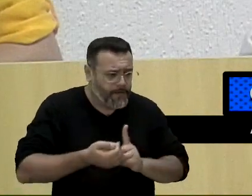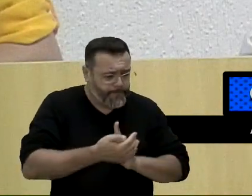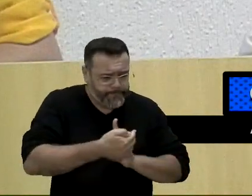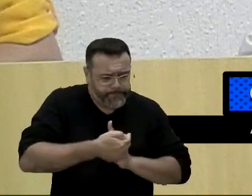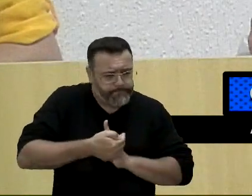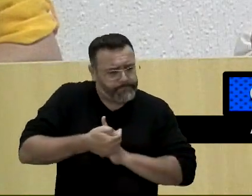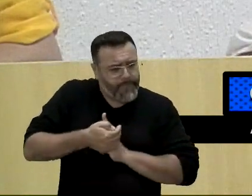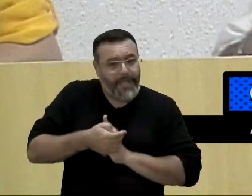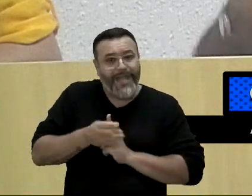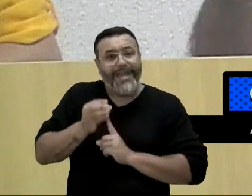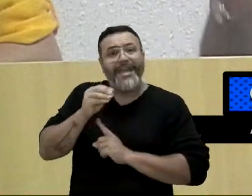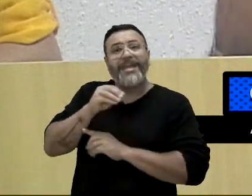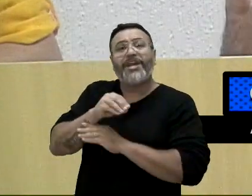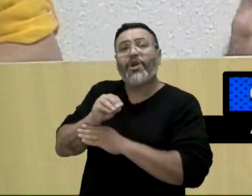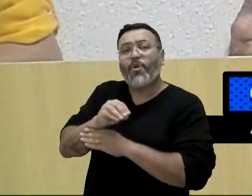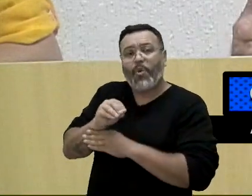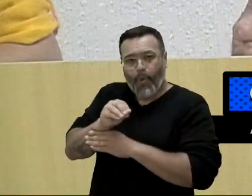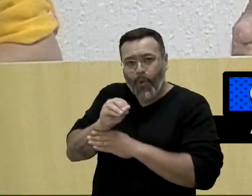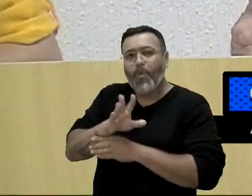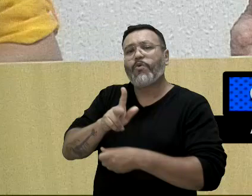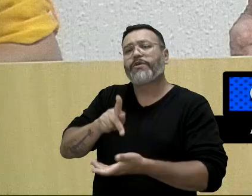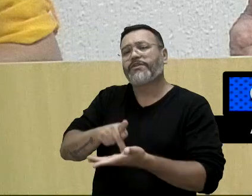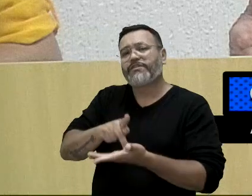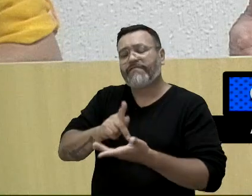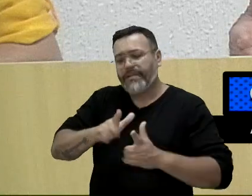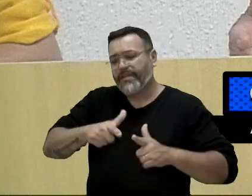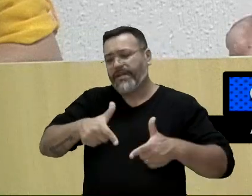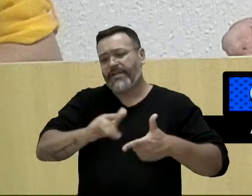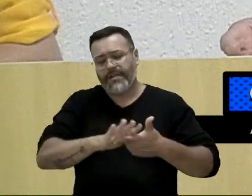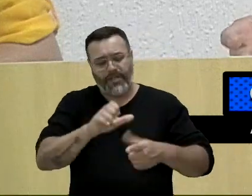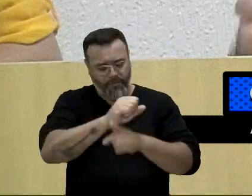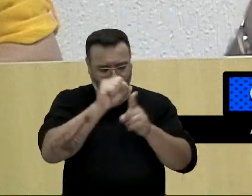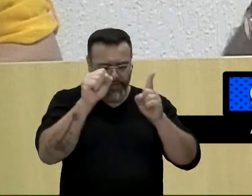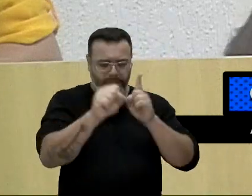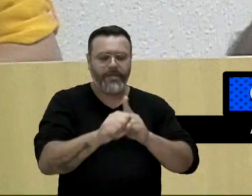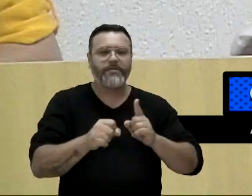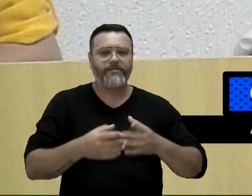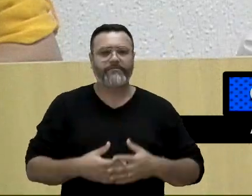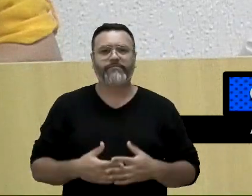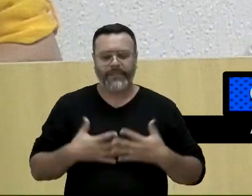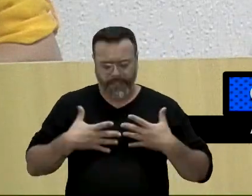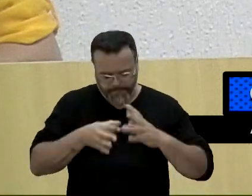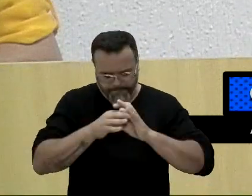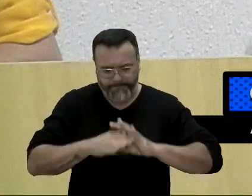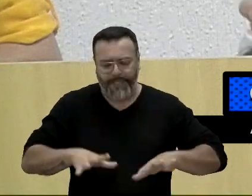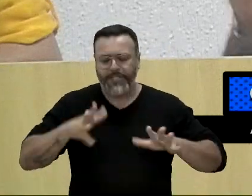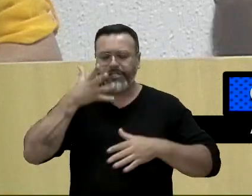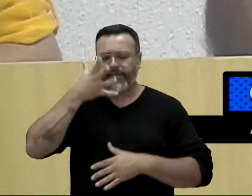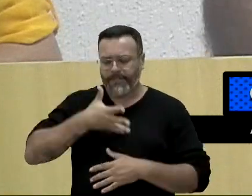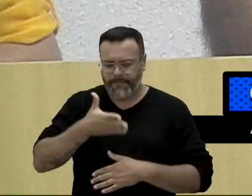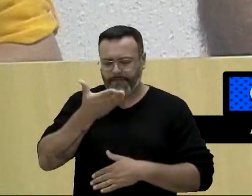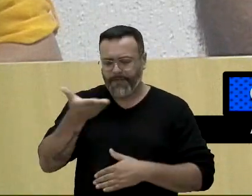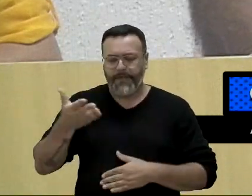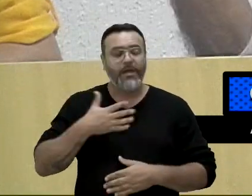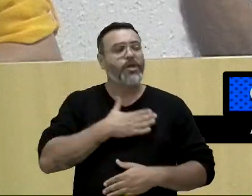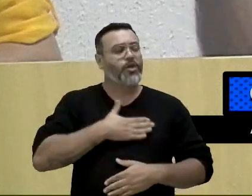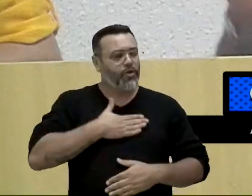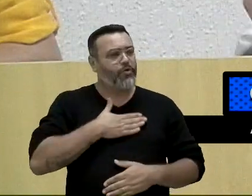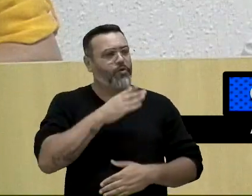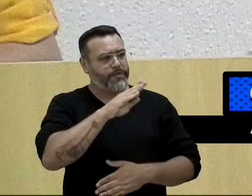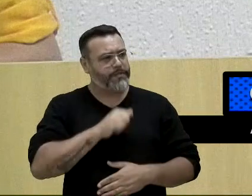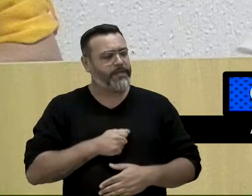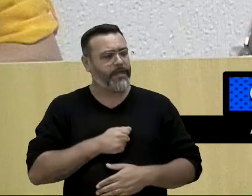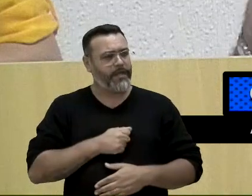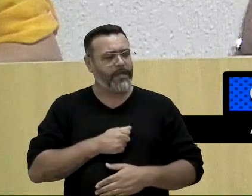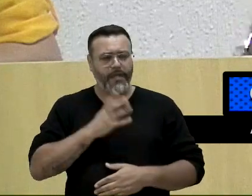forte e que seja atuante para a sociedade. Tá? Eu quero deixar essa colocação aqui. Gostei da palavra do